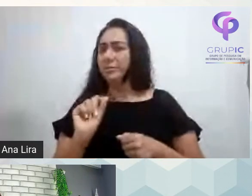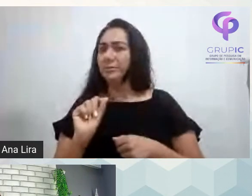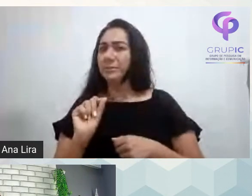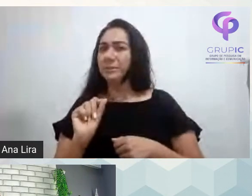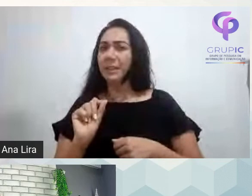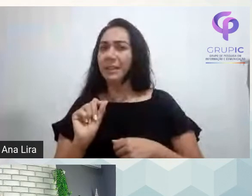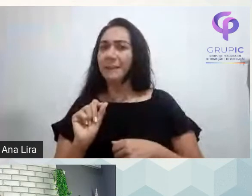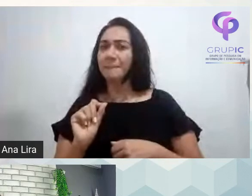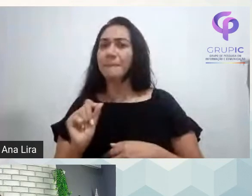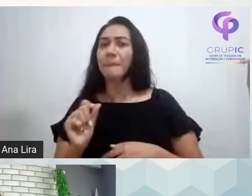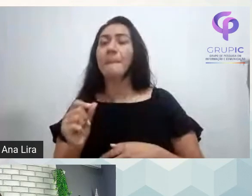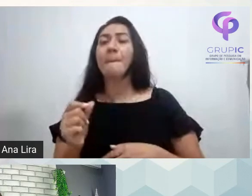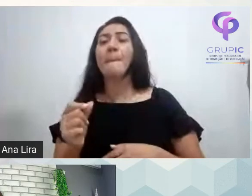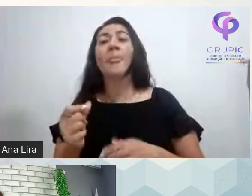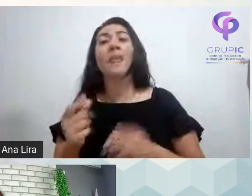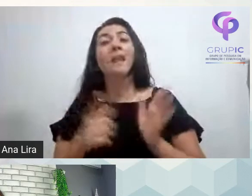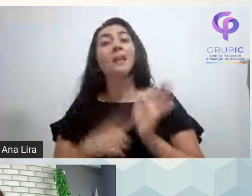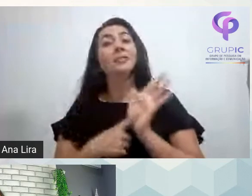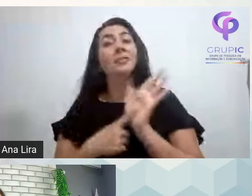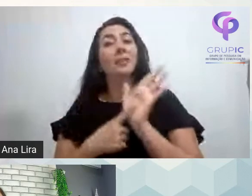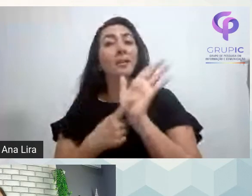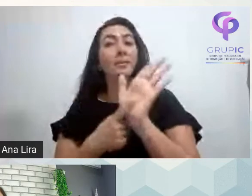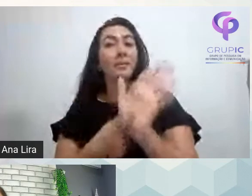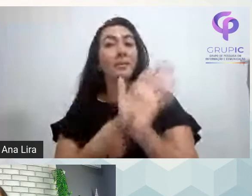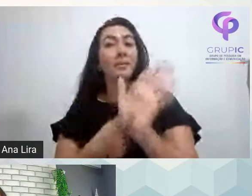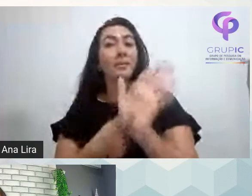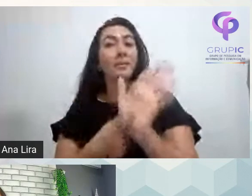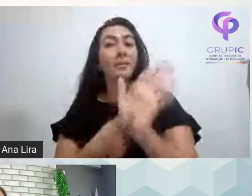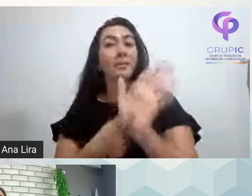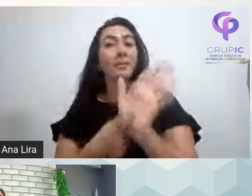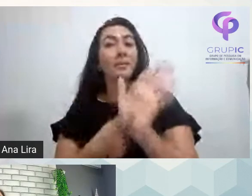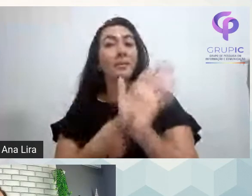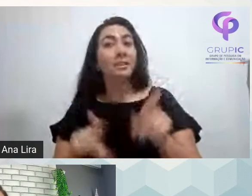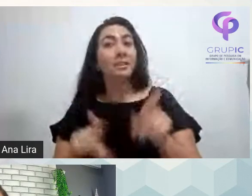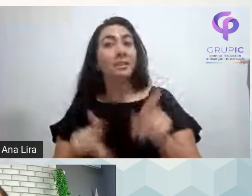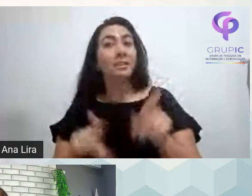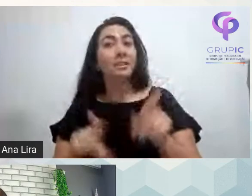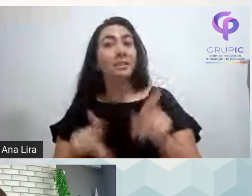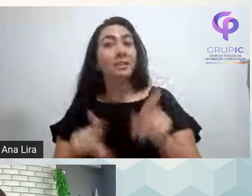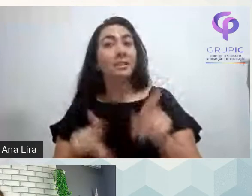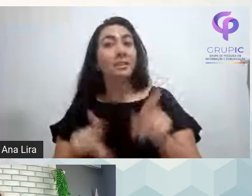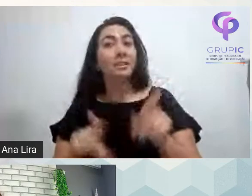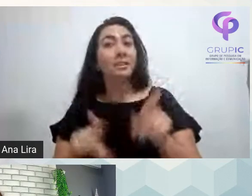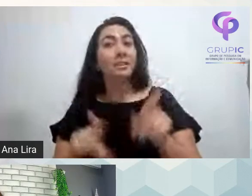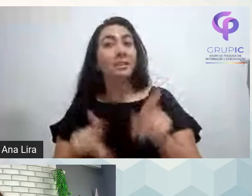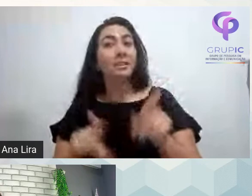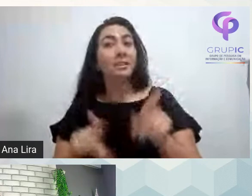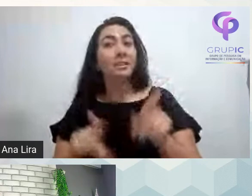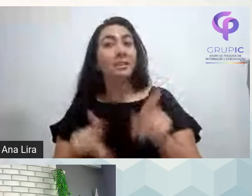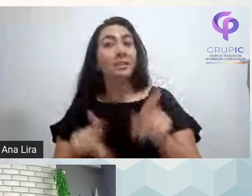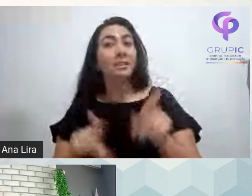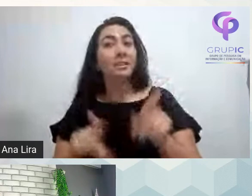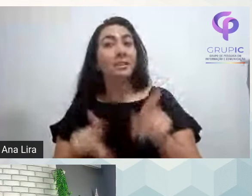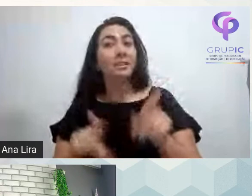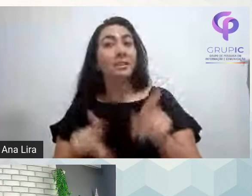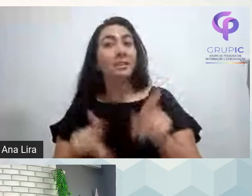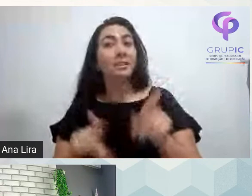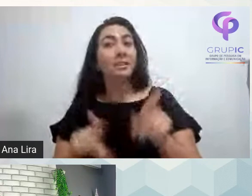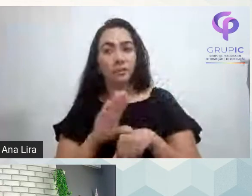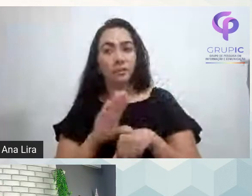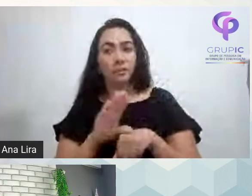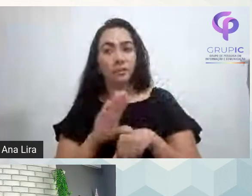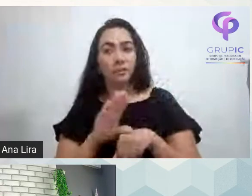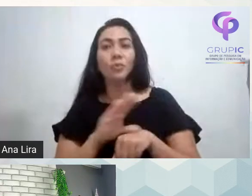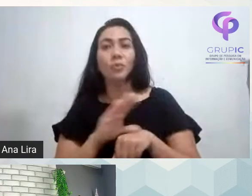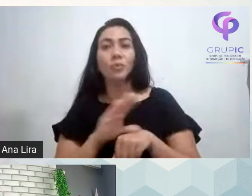forma também gratuita para a sociedade uma oficina. Então, eu sei pintar, então eu vou ensinar alguma coisa